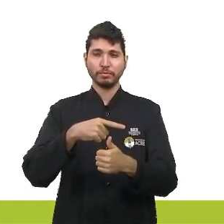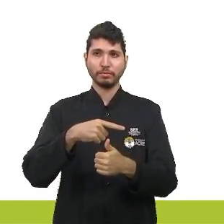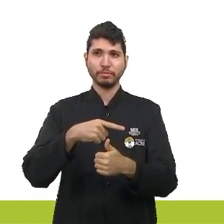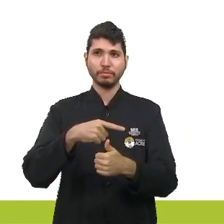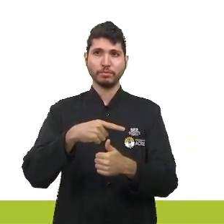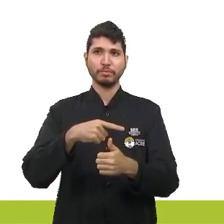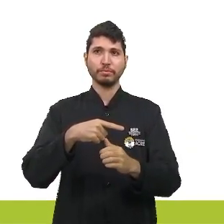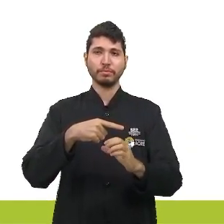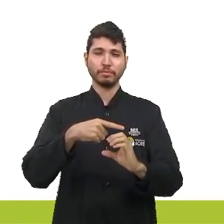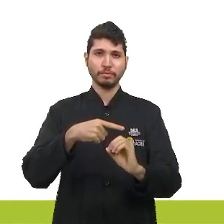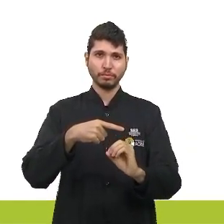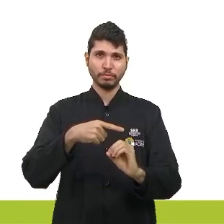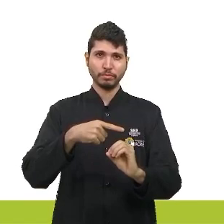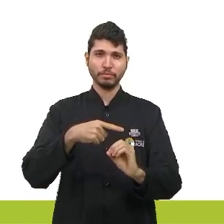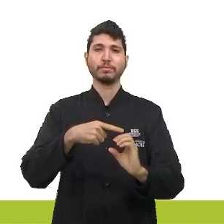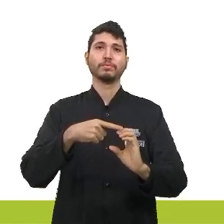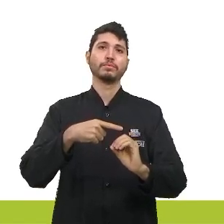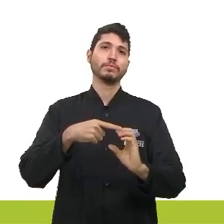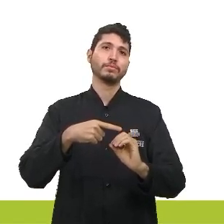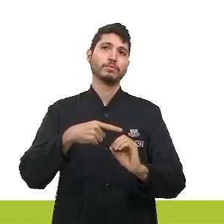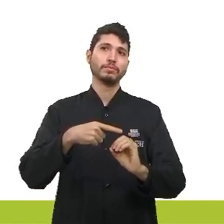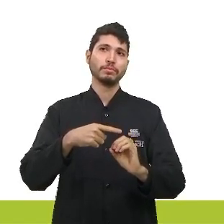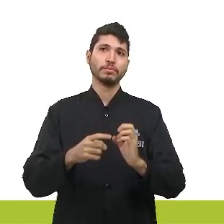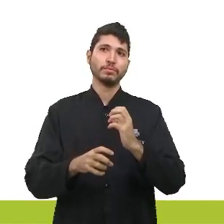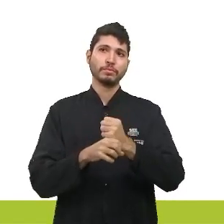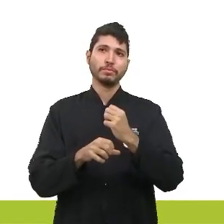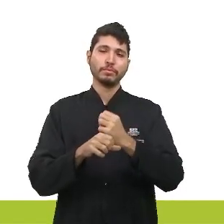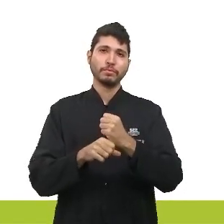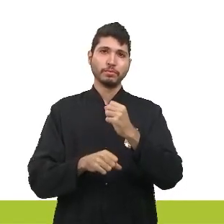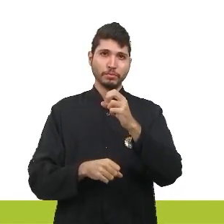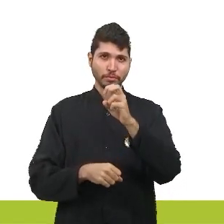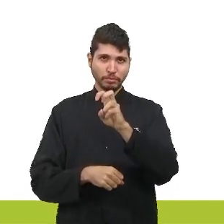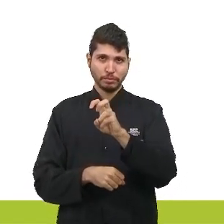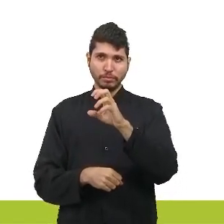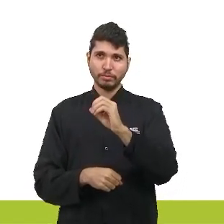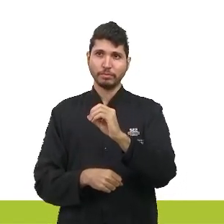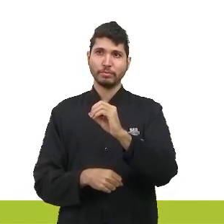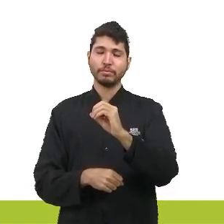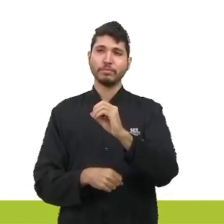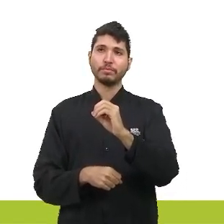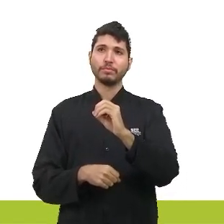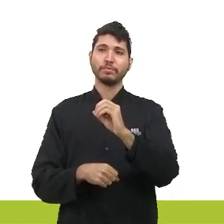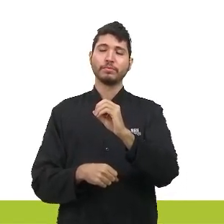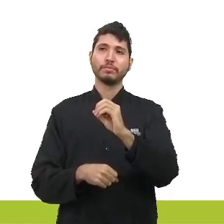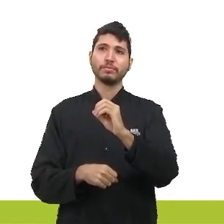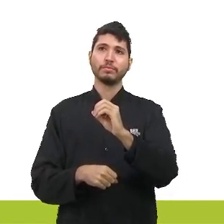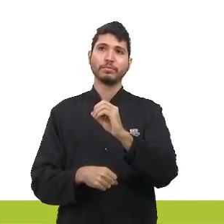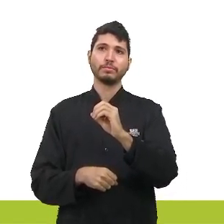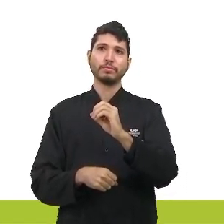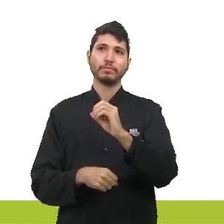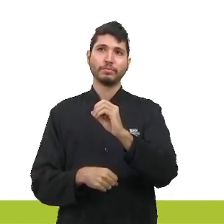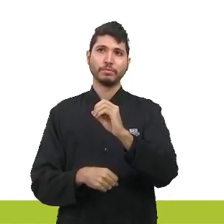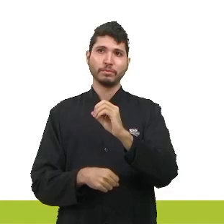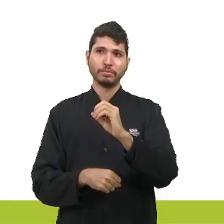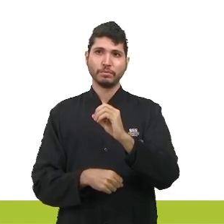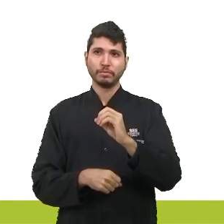Ok. Isso dá um total de 50 sobre 1000.